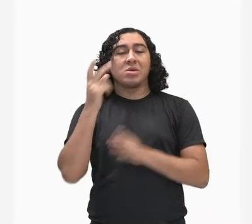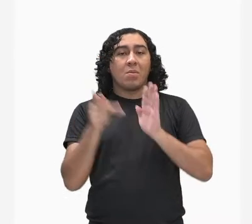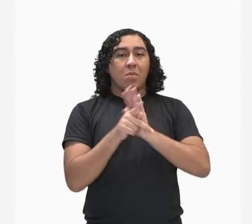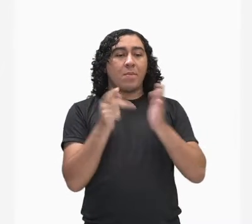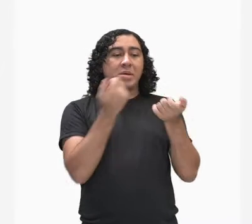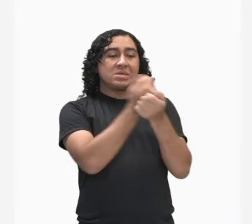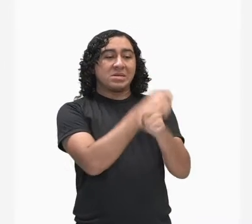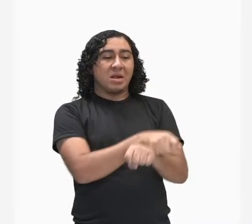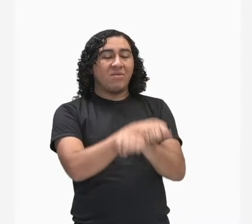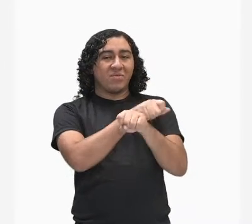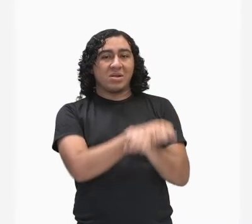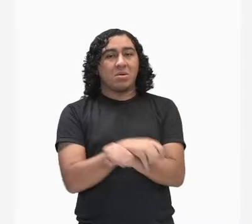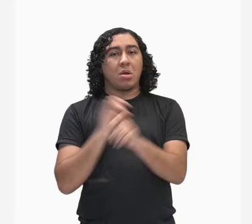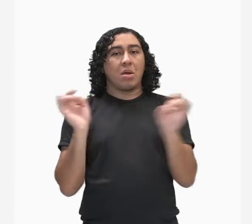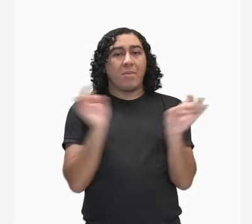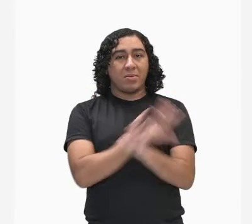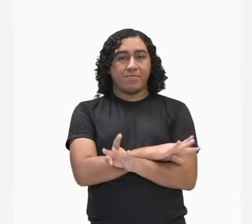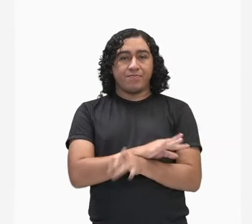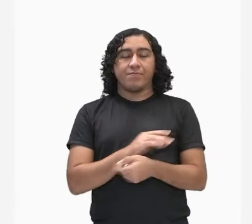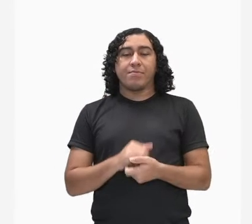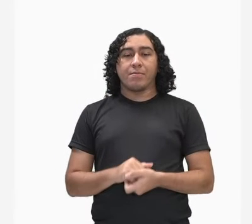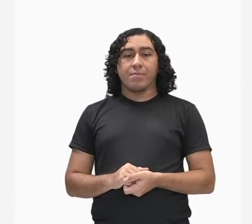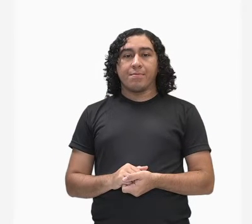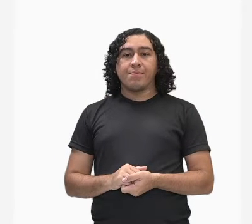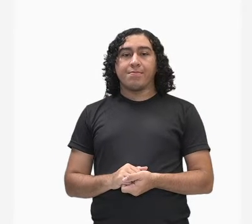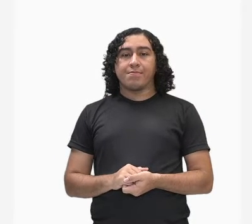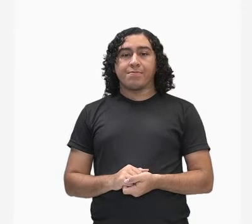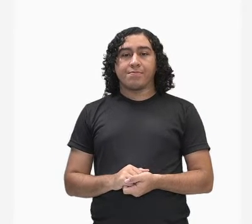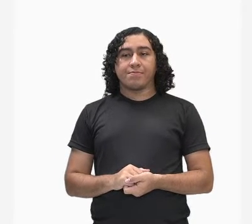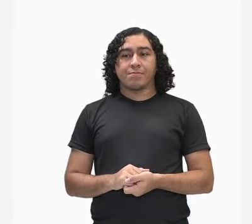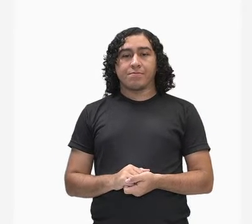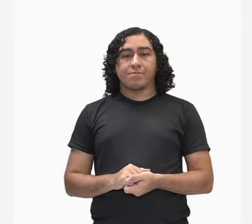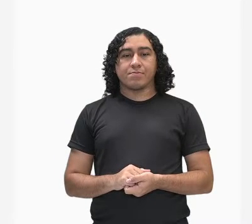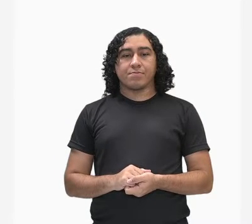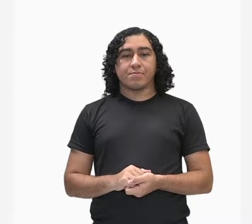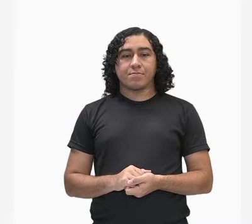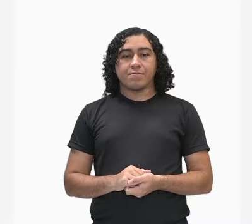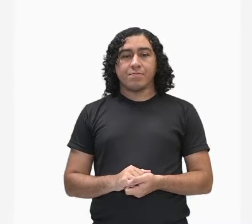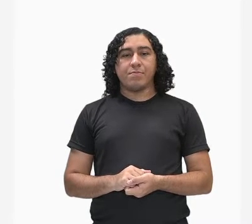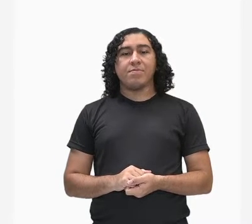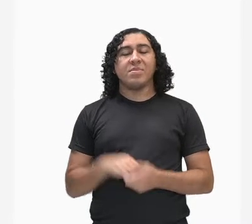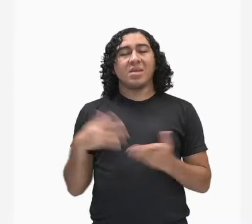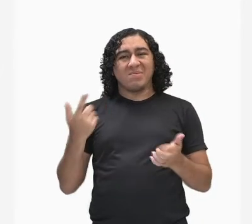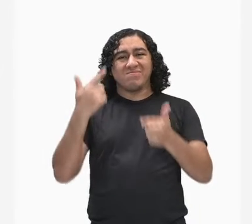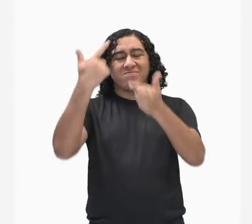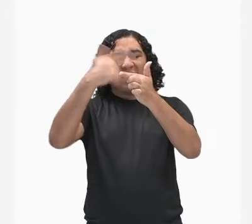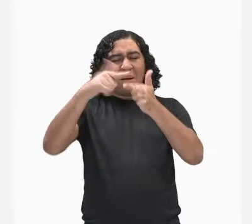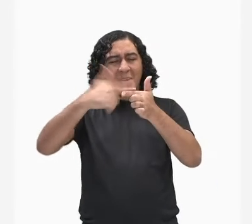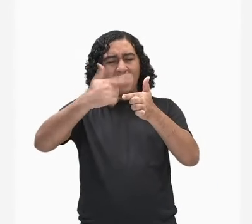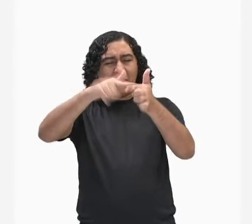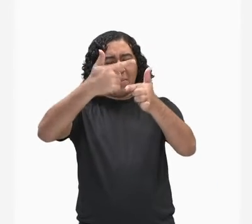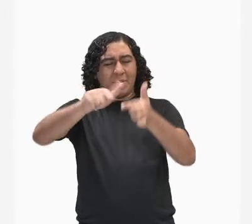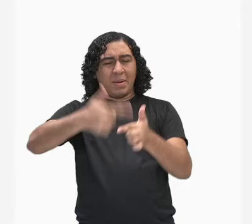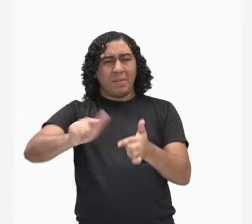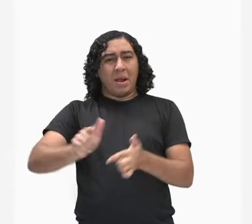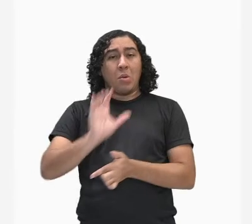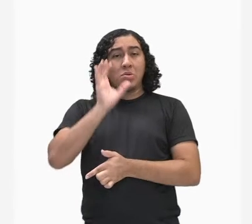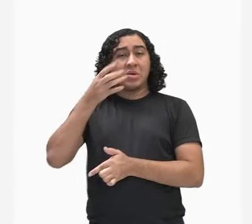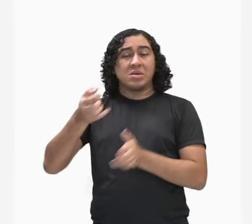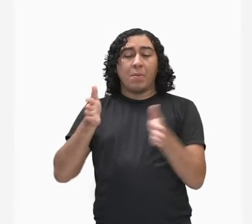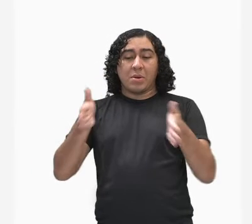escravidão finalizada, não é isso? Então, muitas crises que aconteceram no primeiro